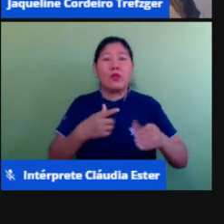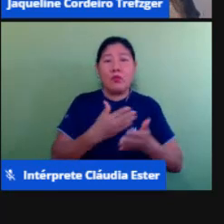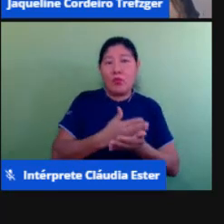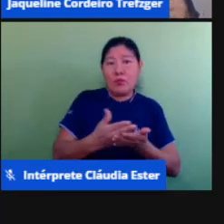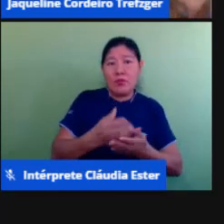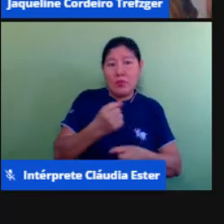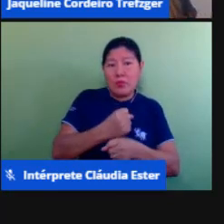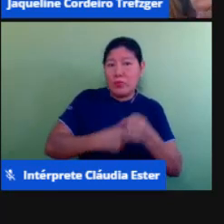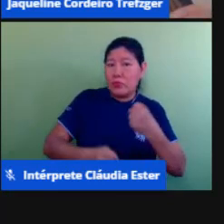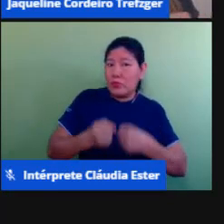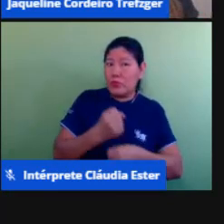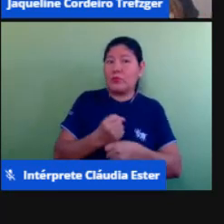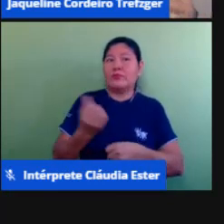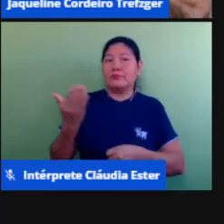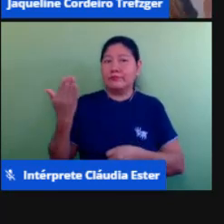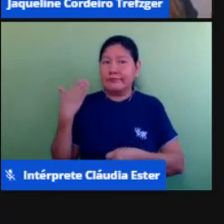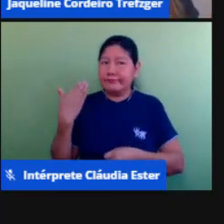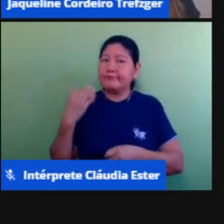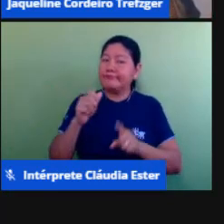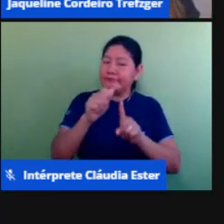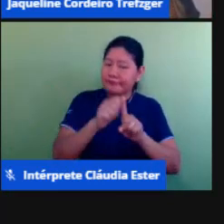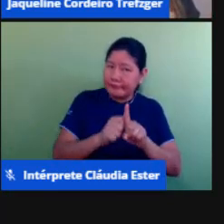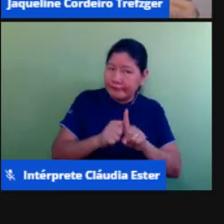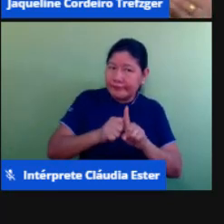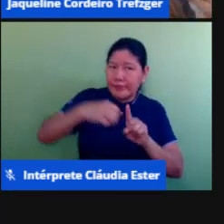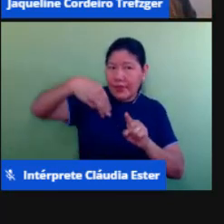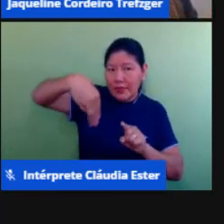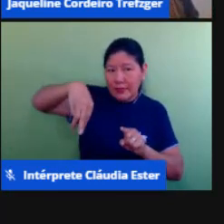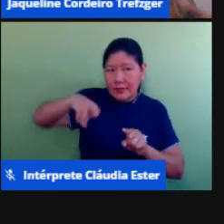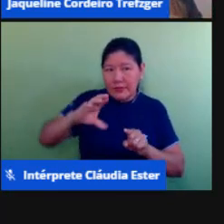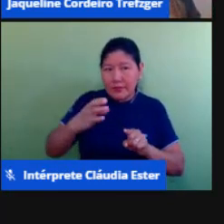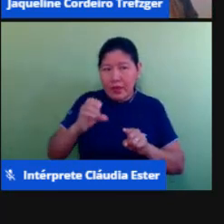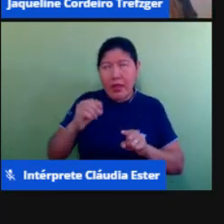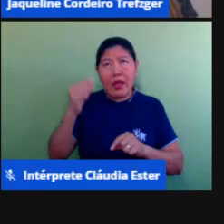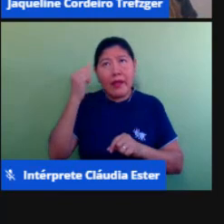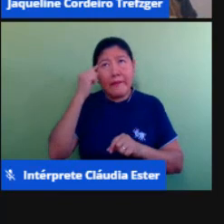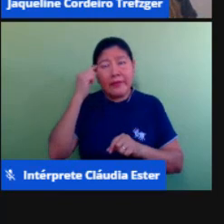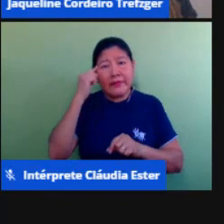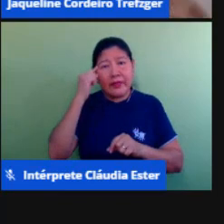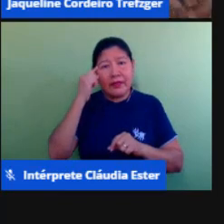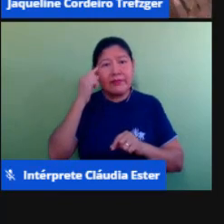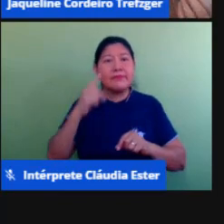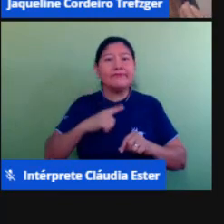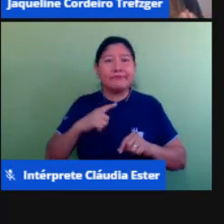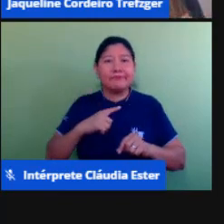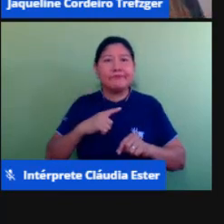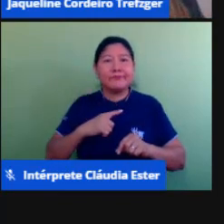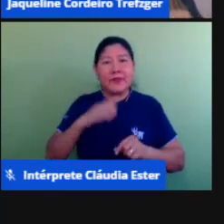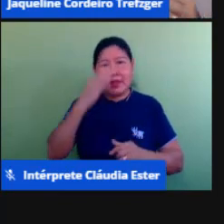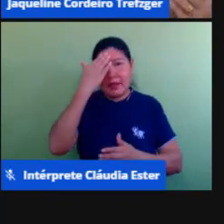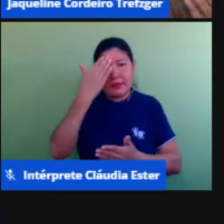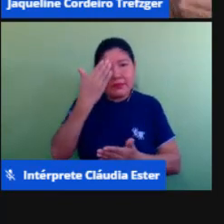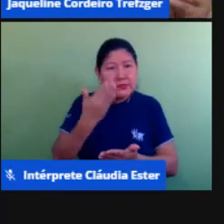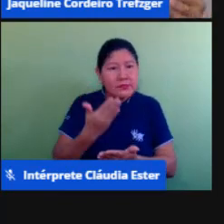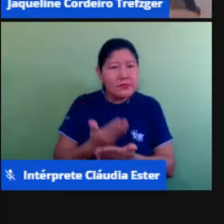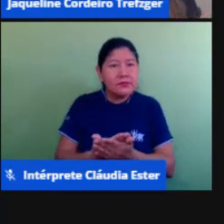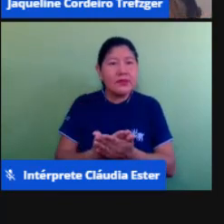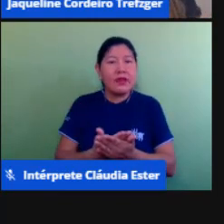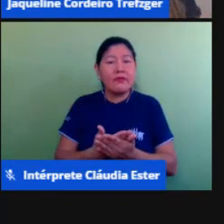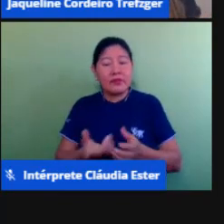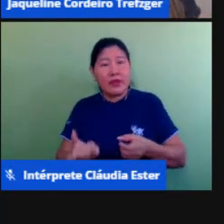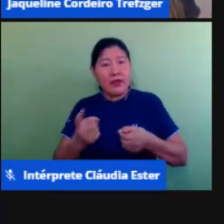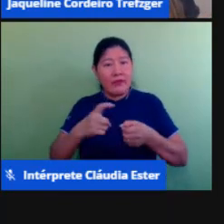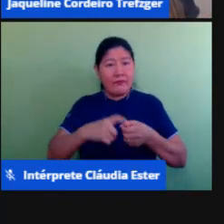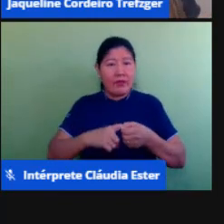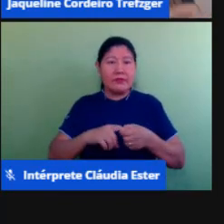E a gente espera, com aquela esperança de que fosse retomado o ensino presencial. Em 2021, reprisamos novamente